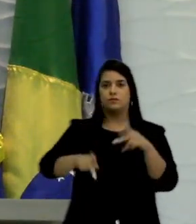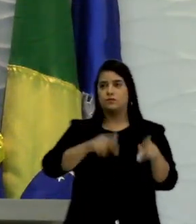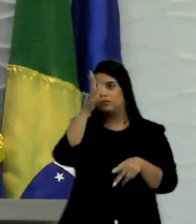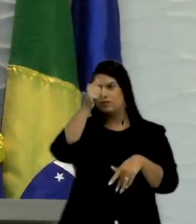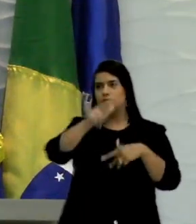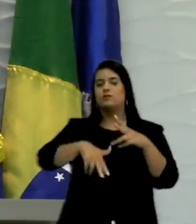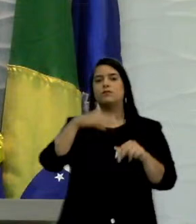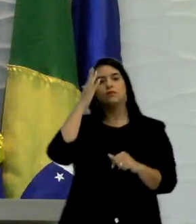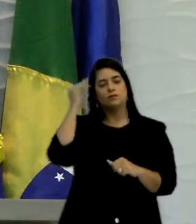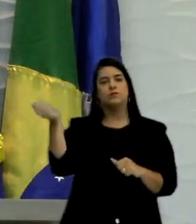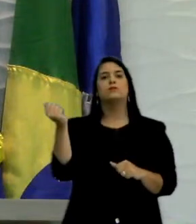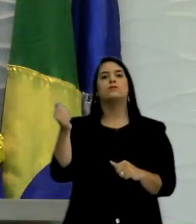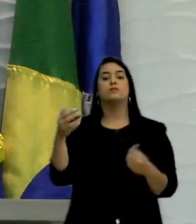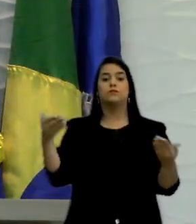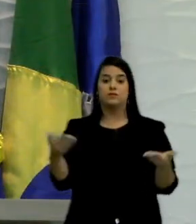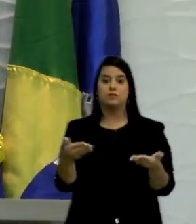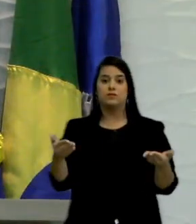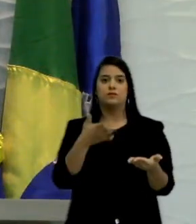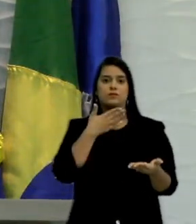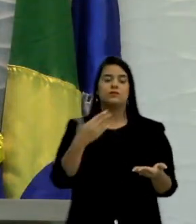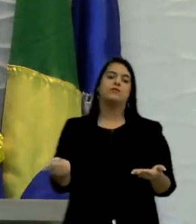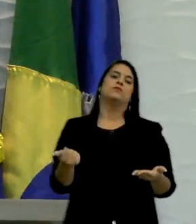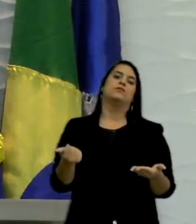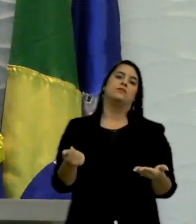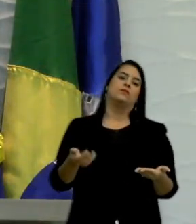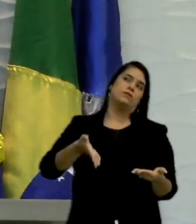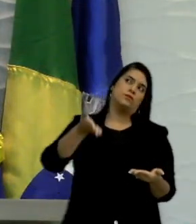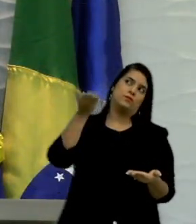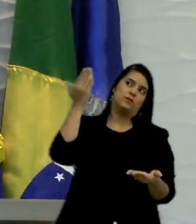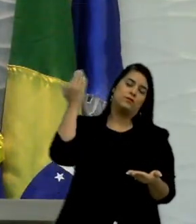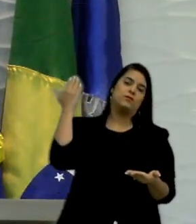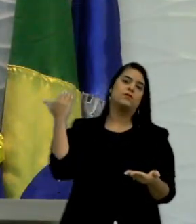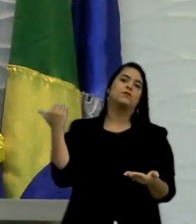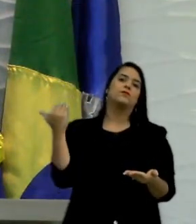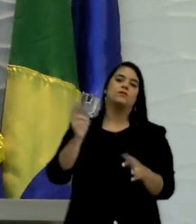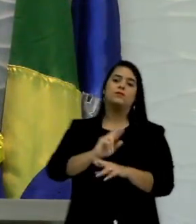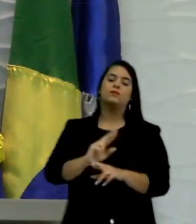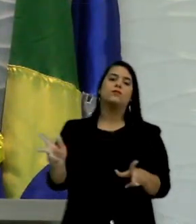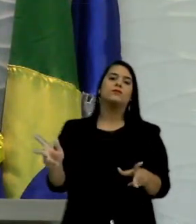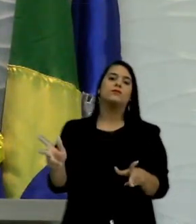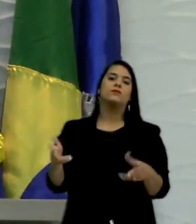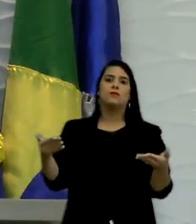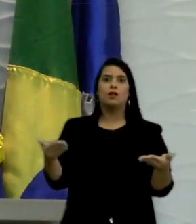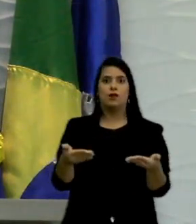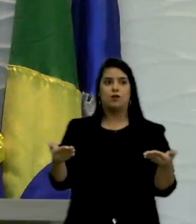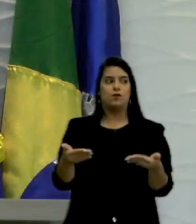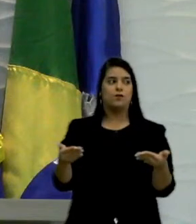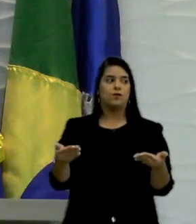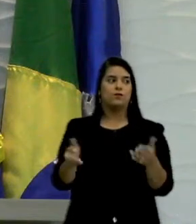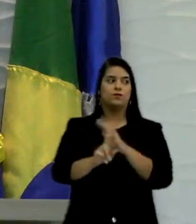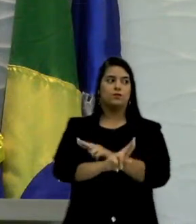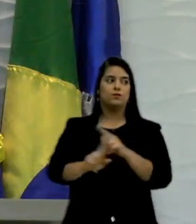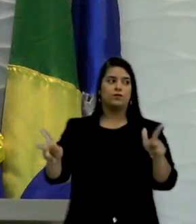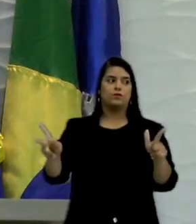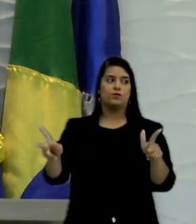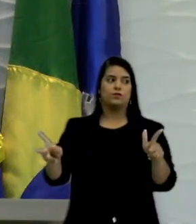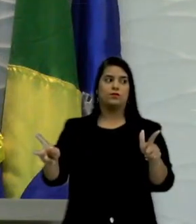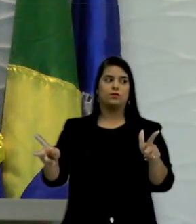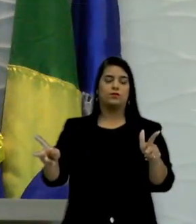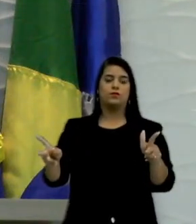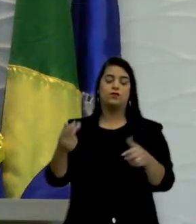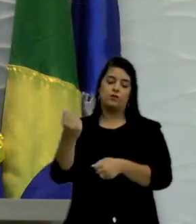São Bento Una hoje está muito melhor do que esteve com Débora Almeida. São Bento Una hoje caminha a passos largos. São Bento Una está em